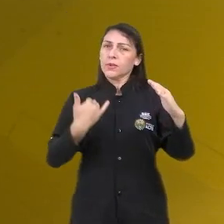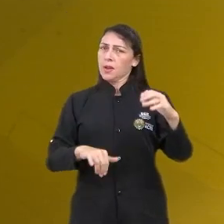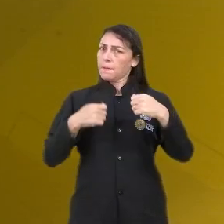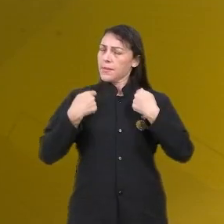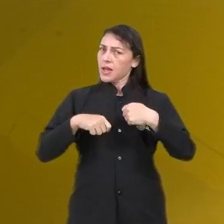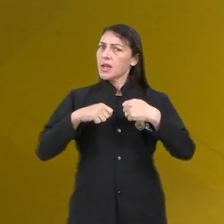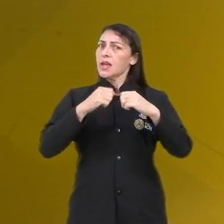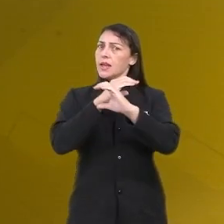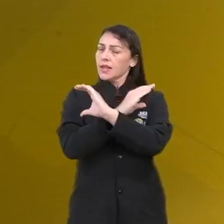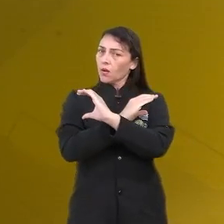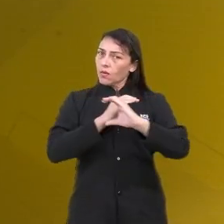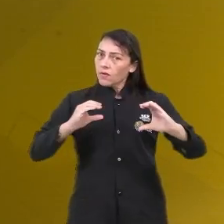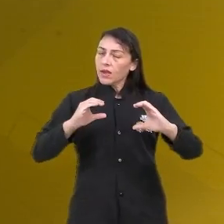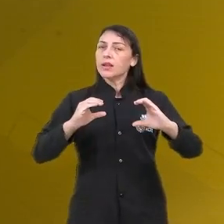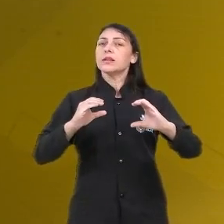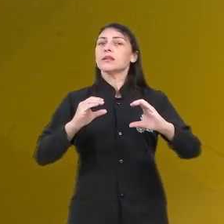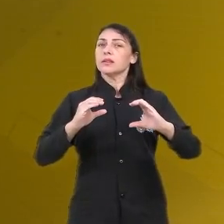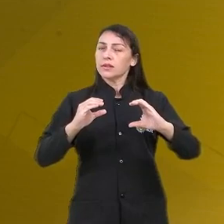ter confiança